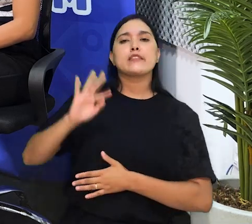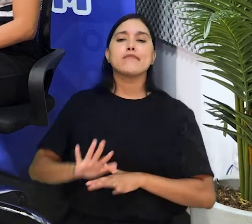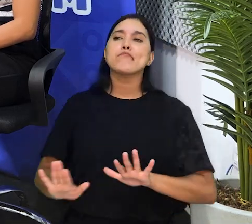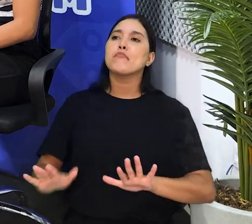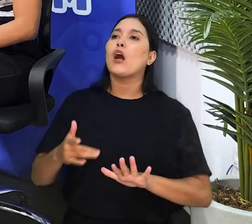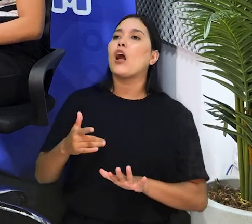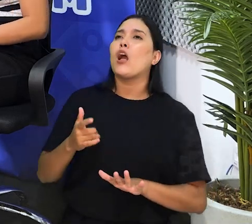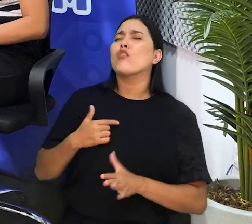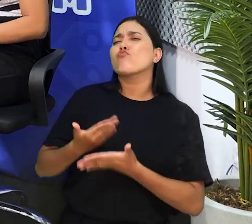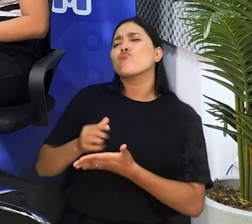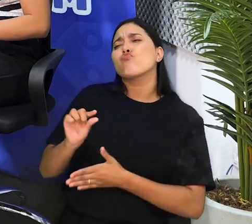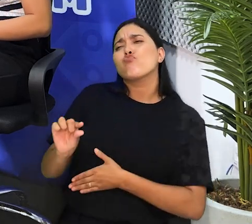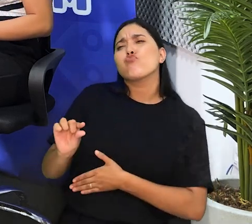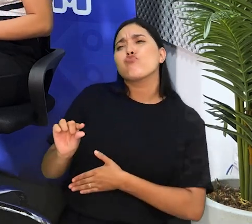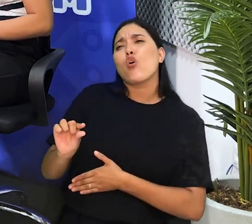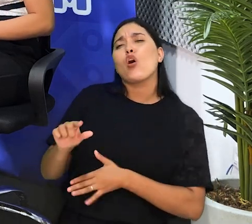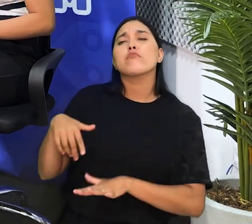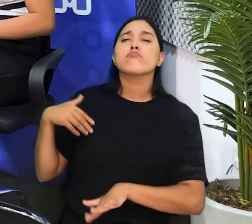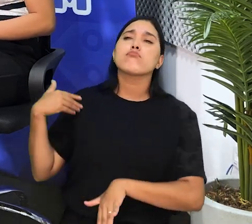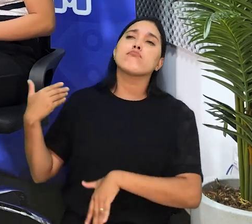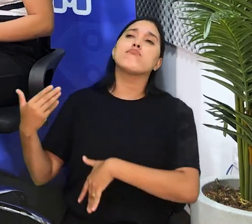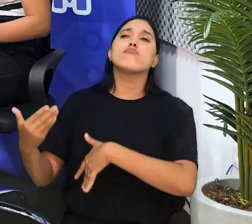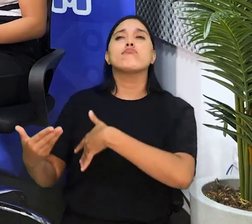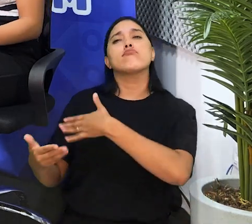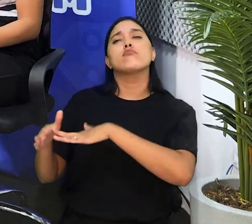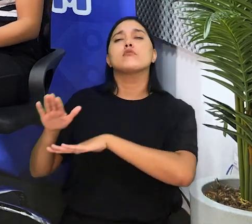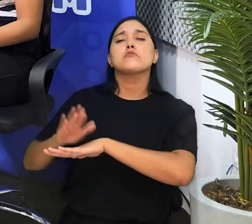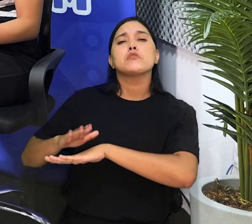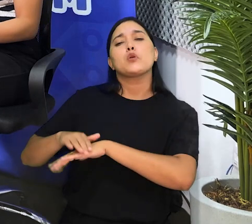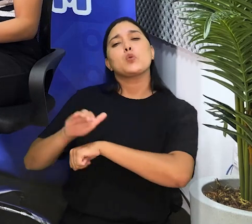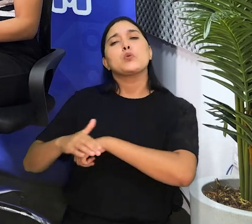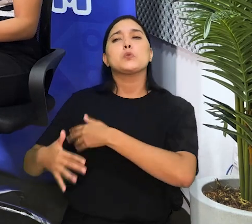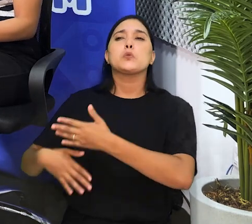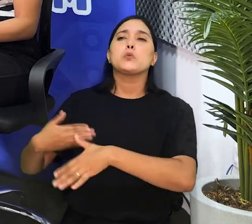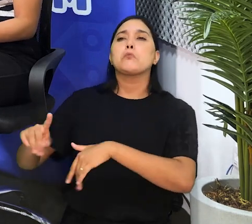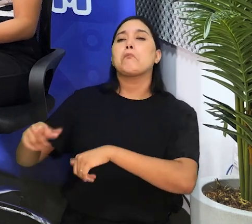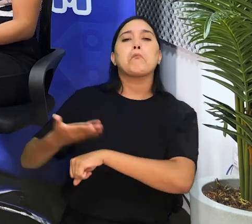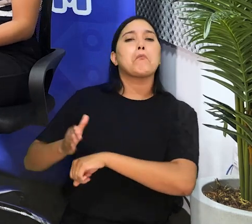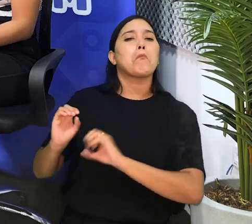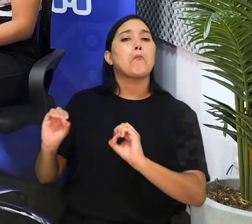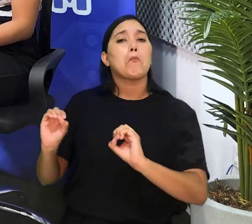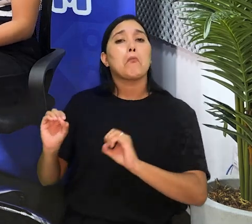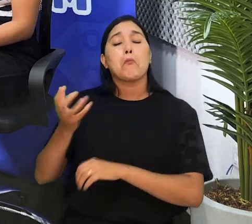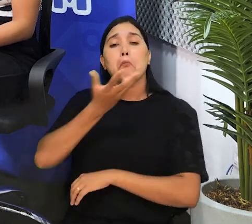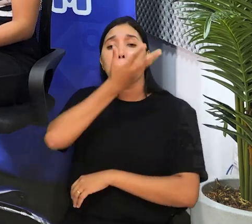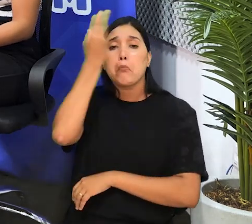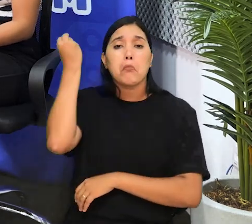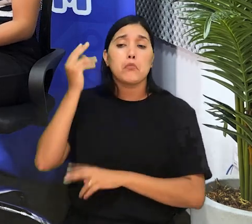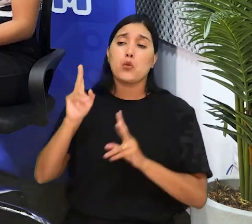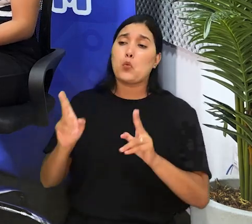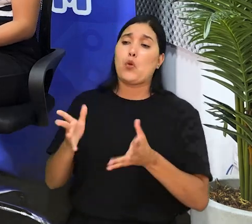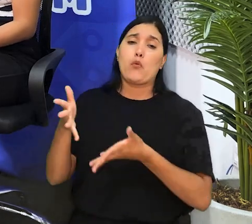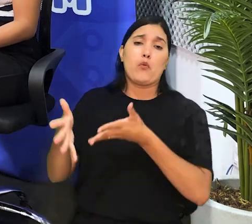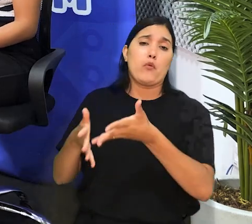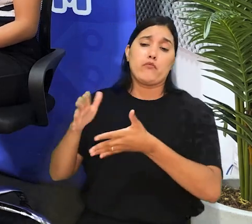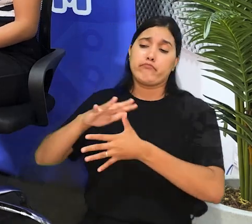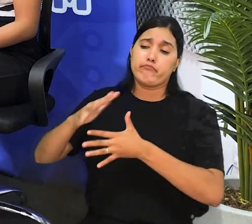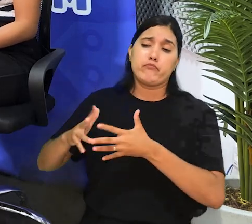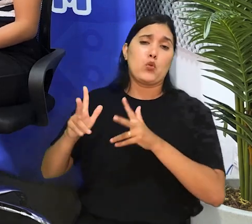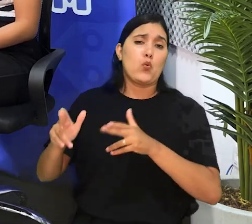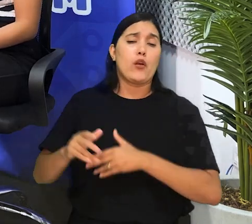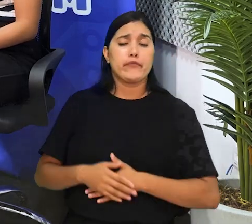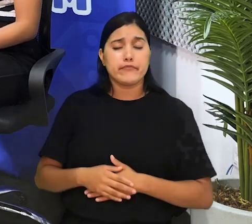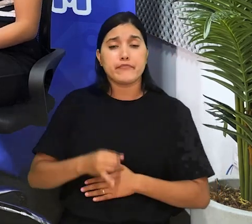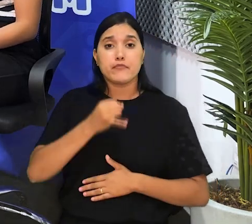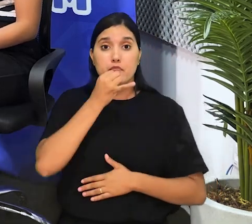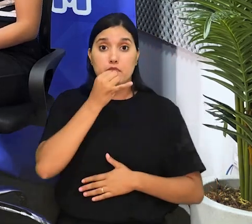estudei francês, mas eu estudei um pouquinho, eu estudei, fiz todo o curso, mas aí eu não pratico e esqueci. A mesma